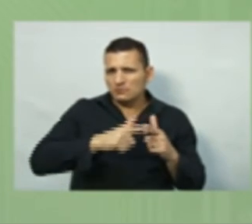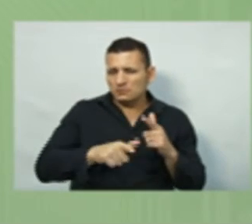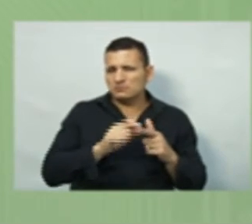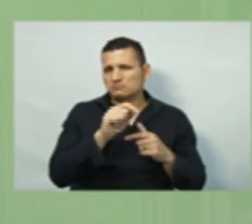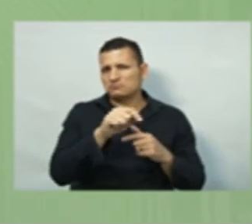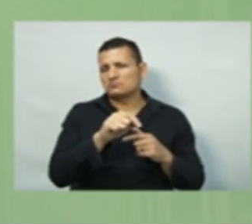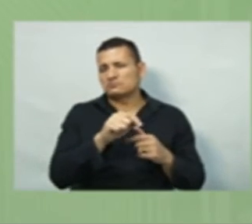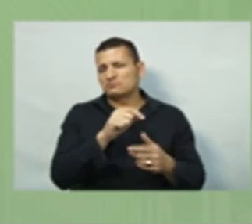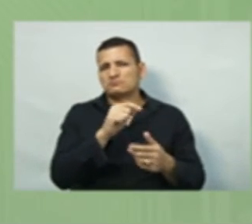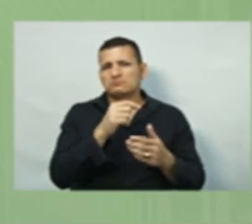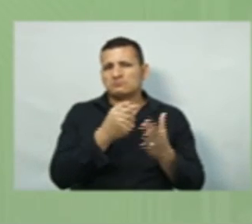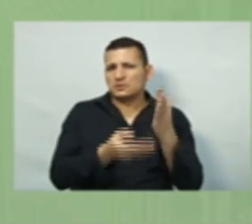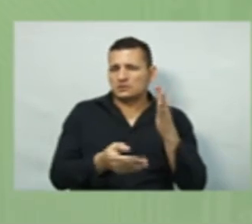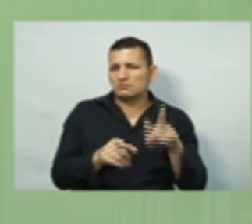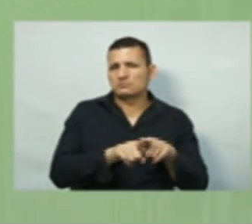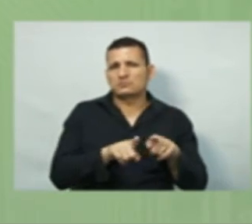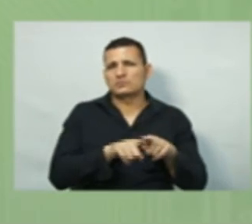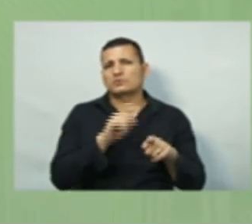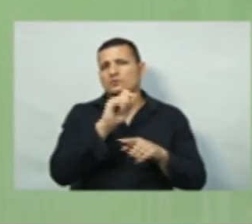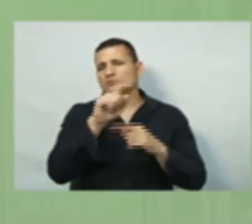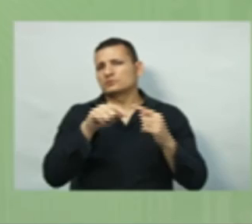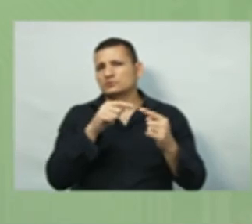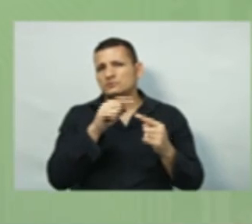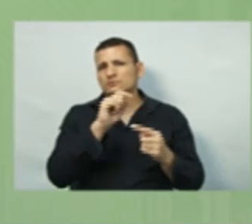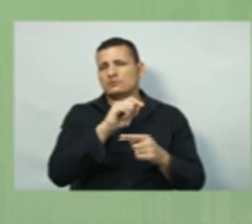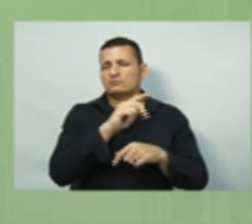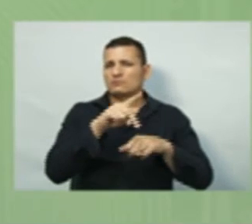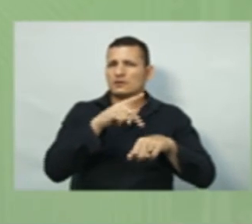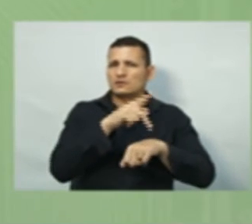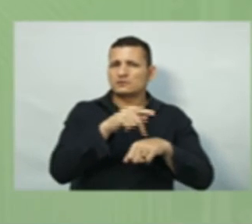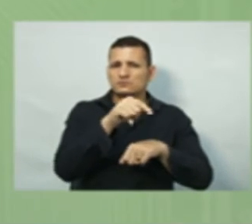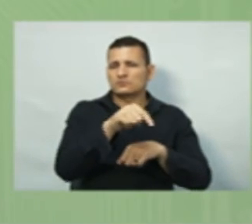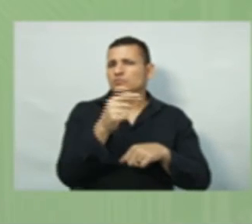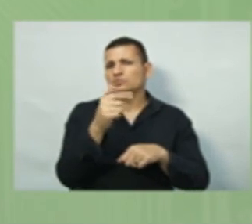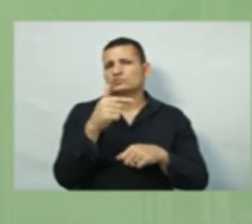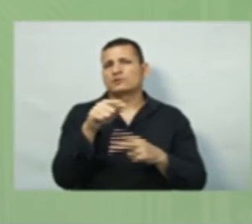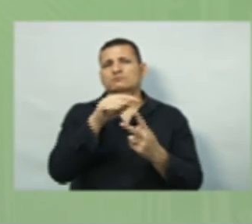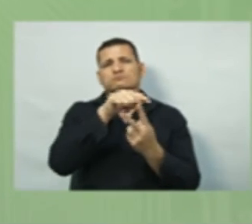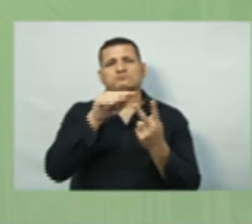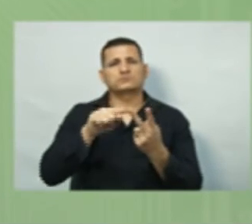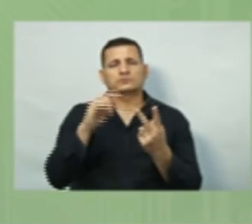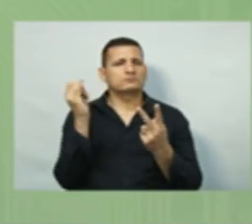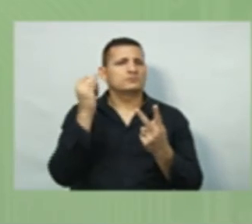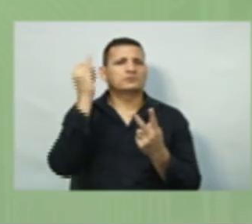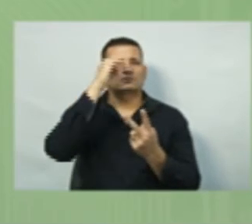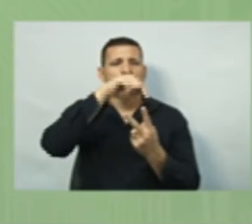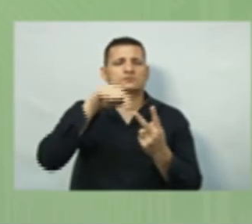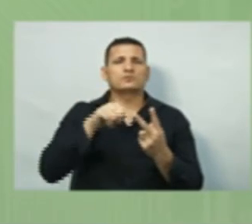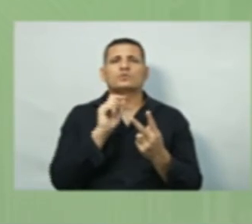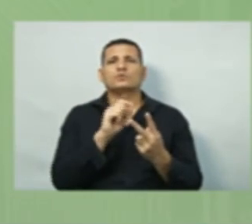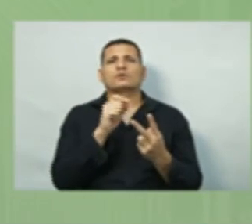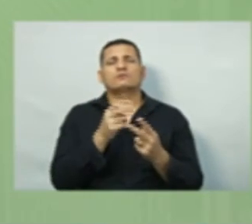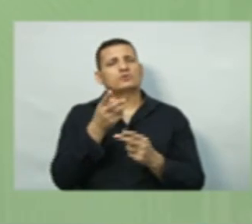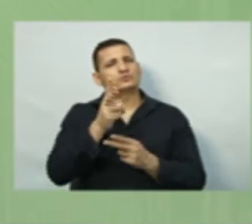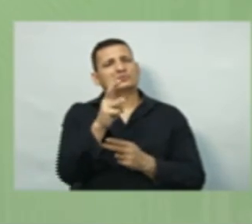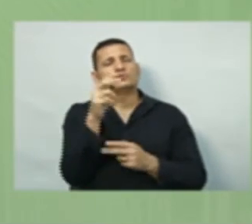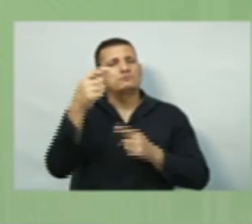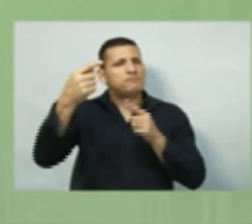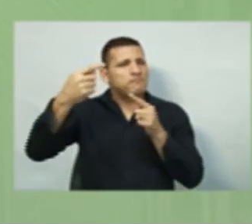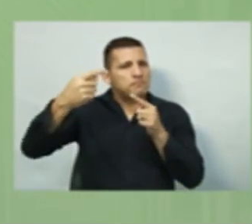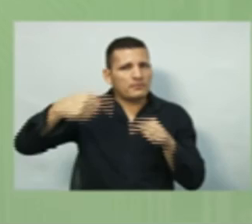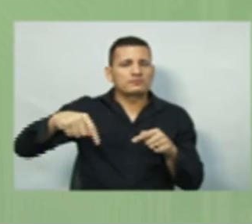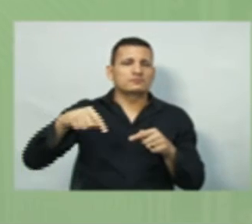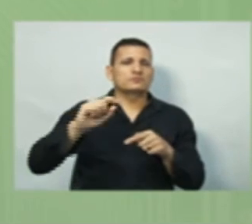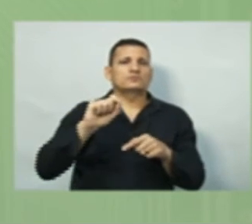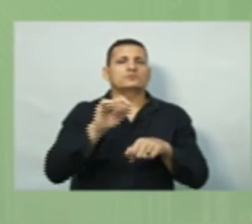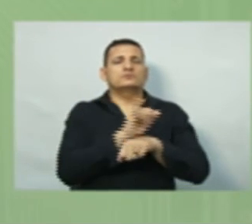que nação e, portanto, já não conta com dois elementos necessários para que se mantenha a competitividade dotada de